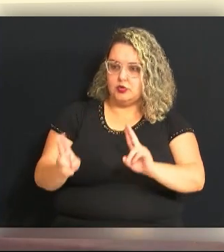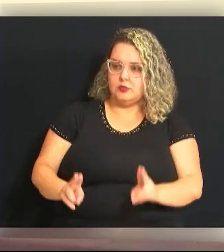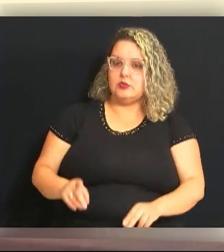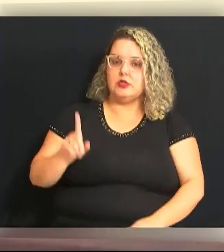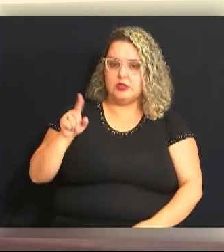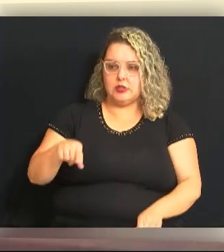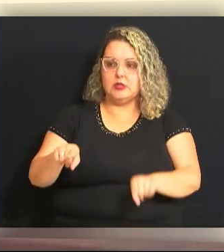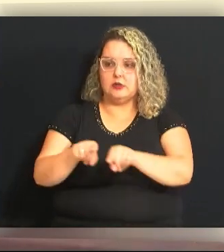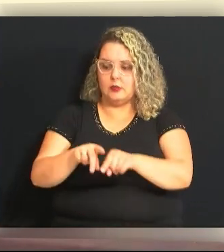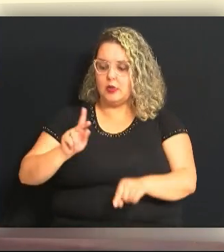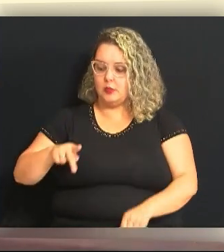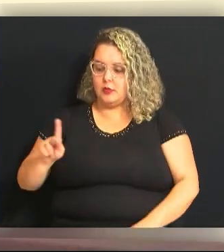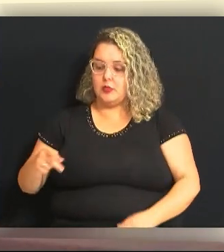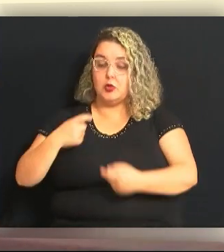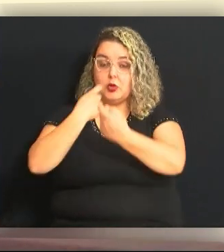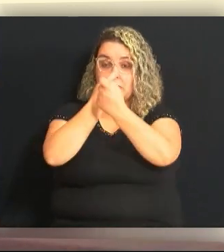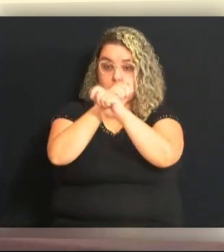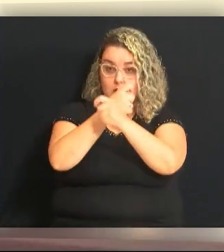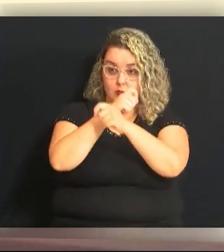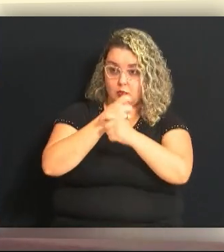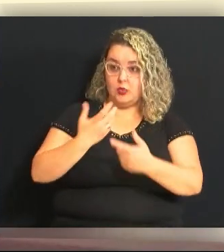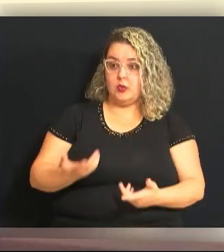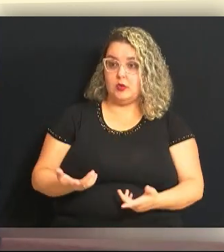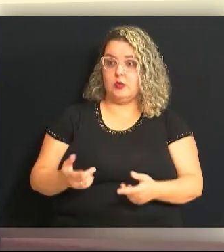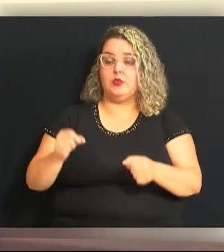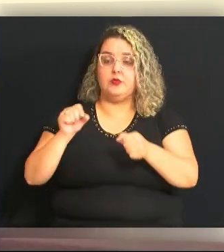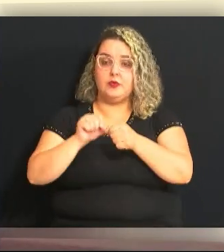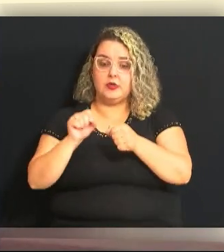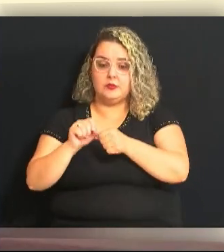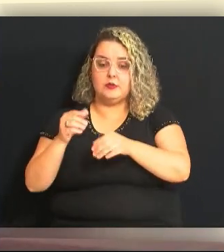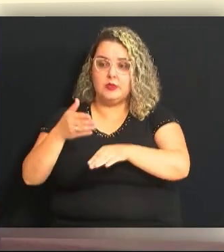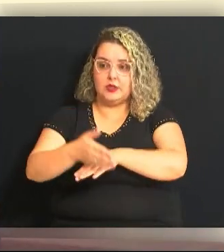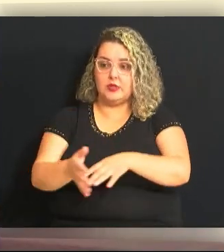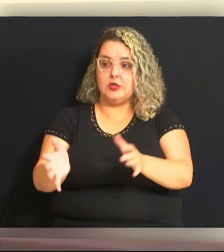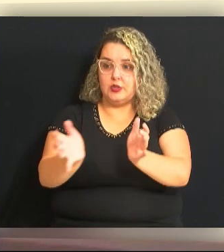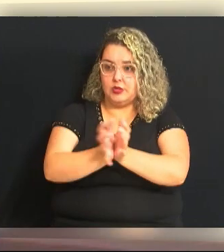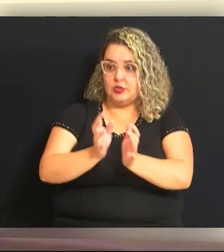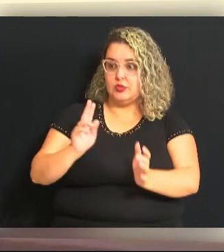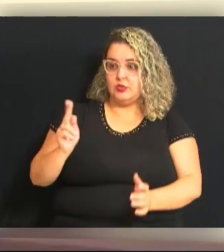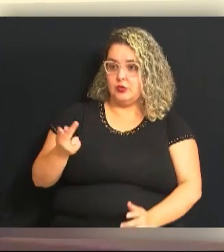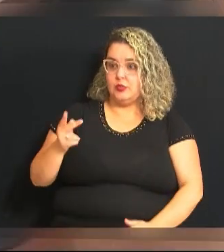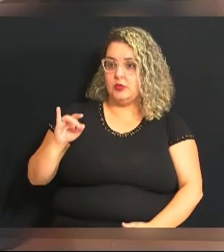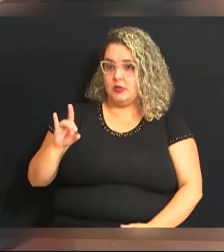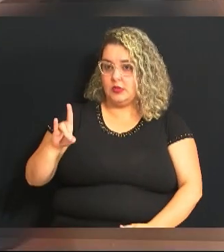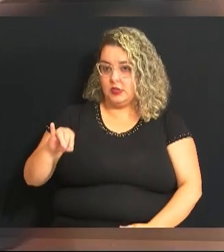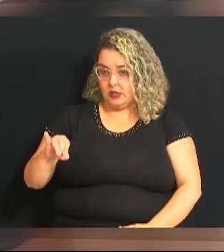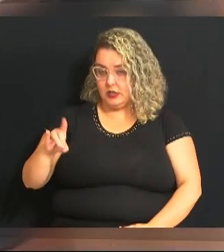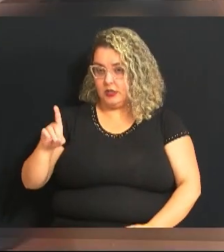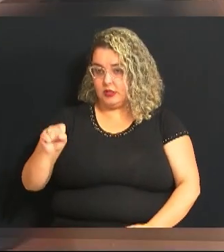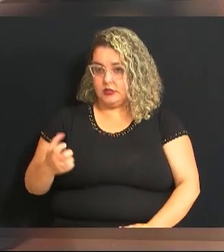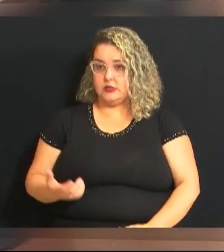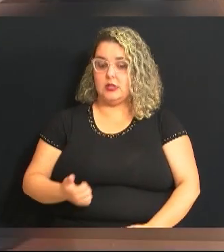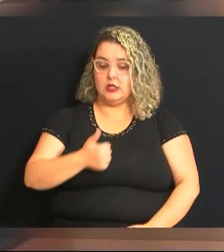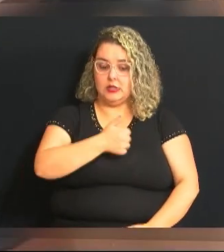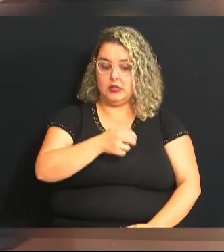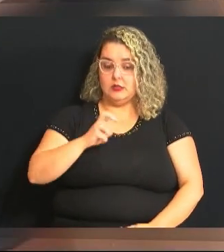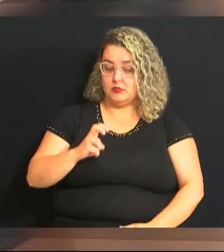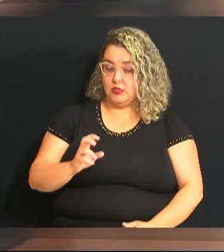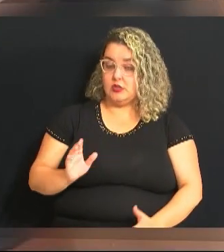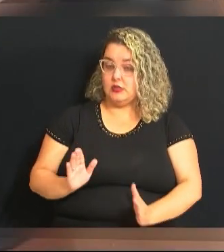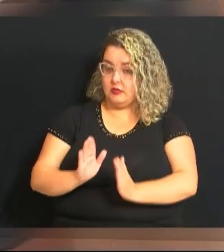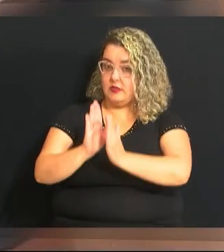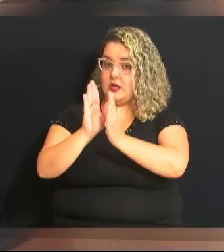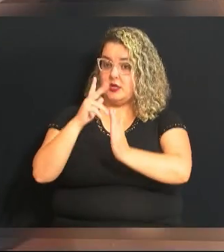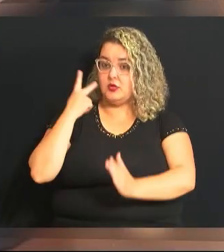que também é professor da PUC Campinas e faz parte aí da equipe do HIDS, A 15ª reunião da